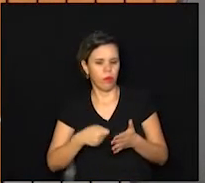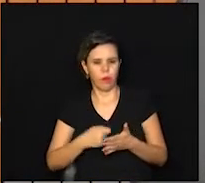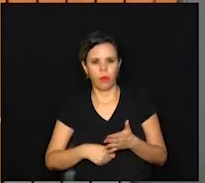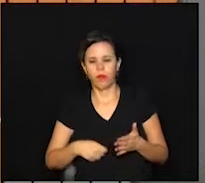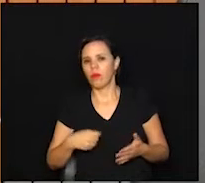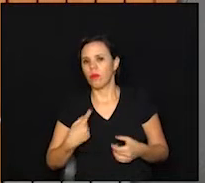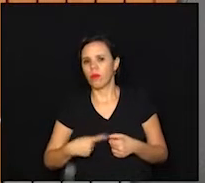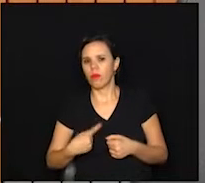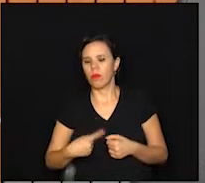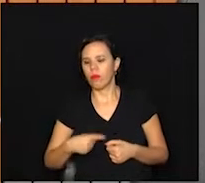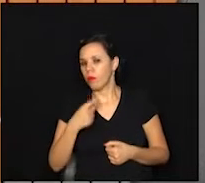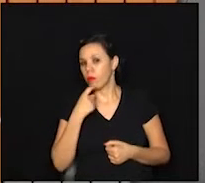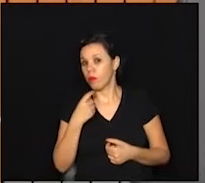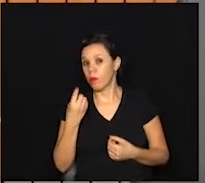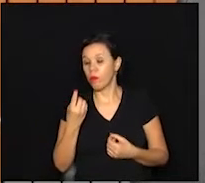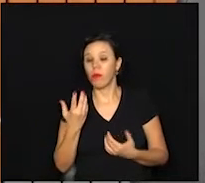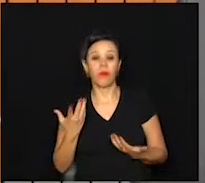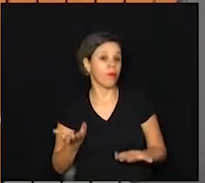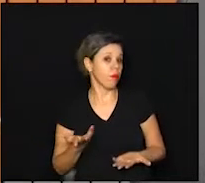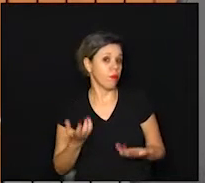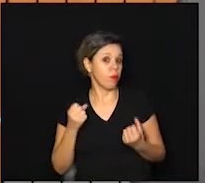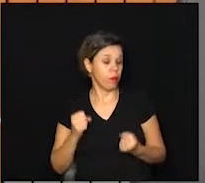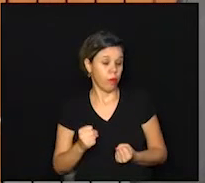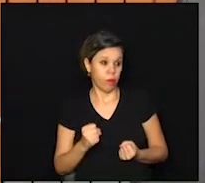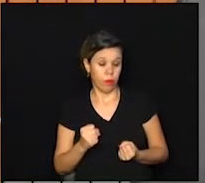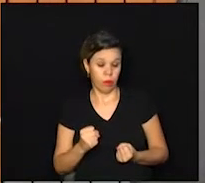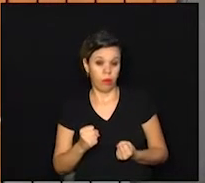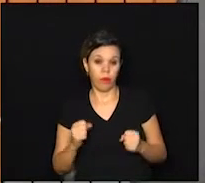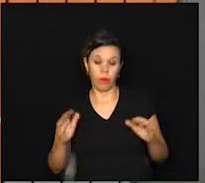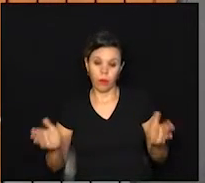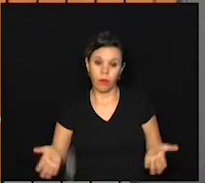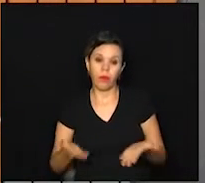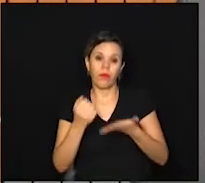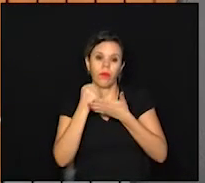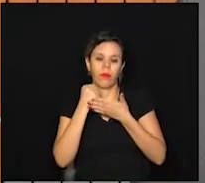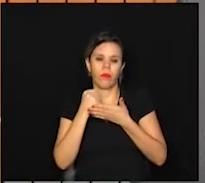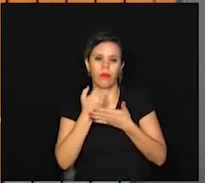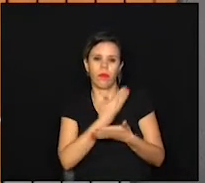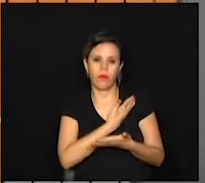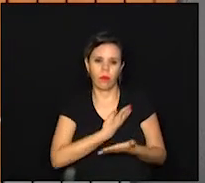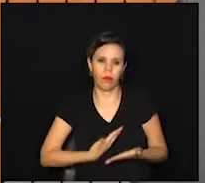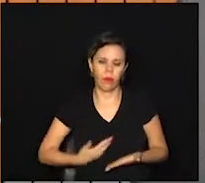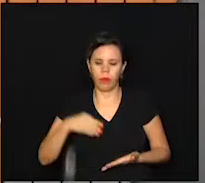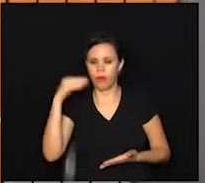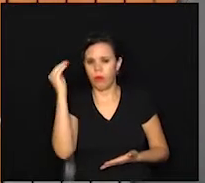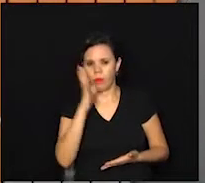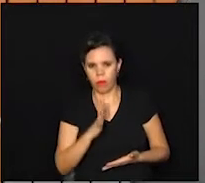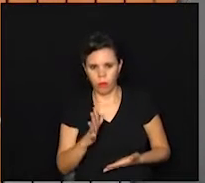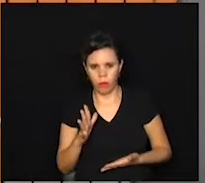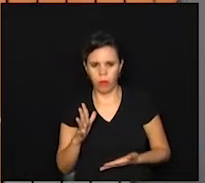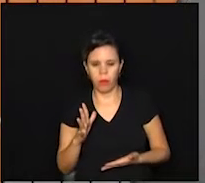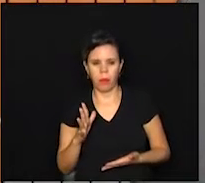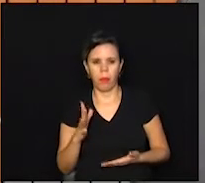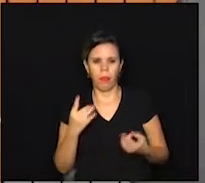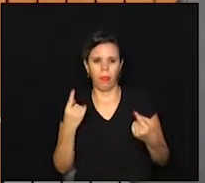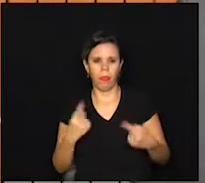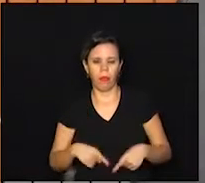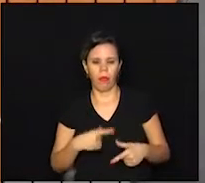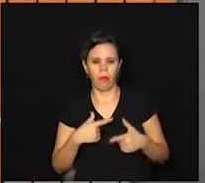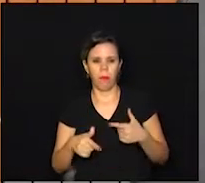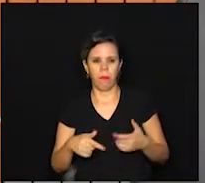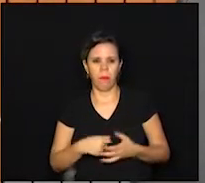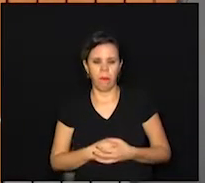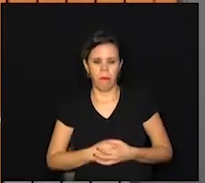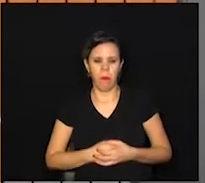humanos em Campinas pode contribuir estadual e nacionalmente contra esses